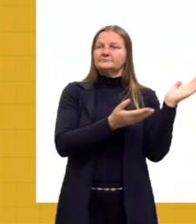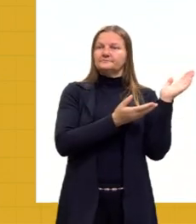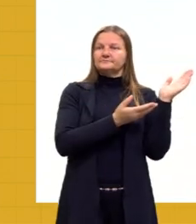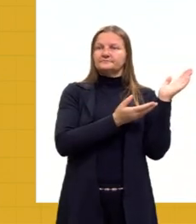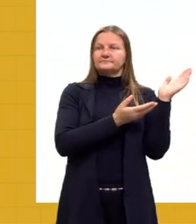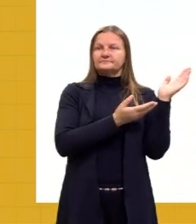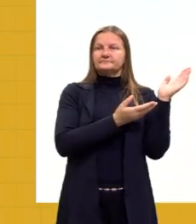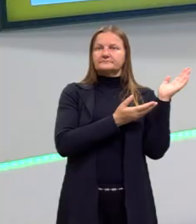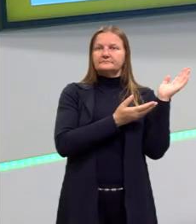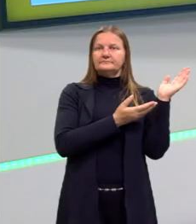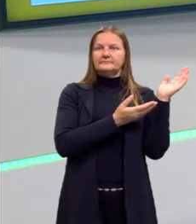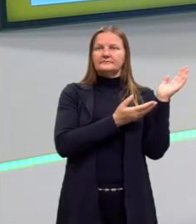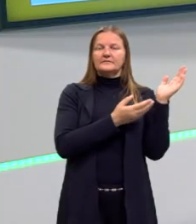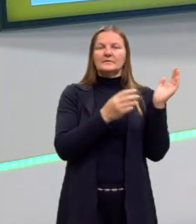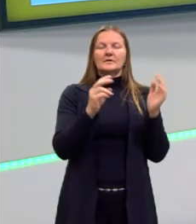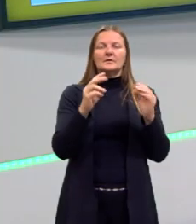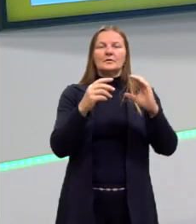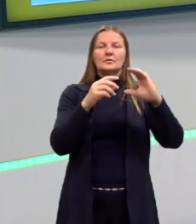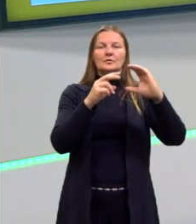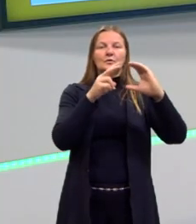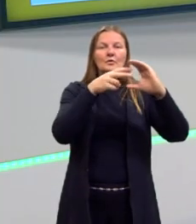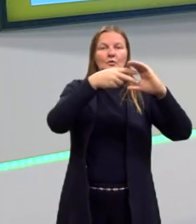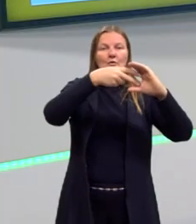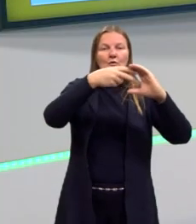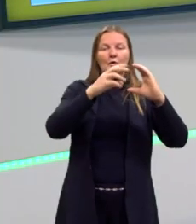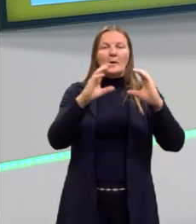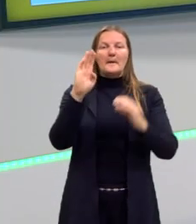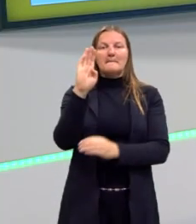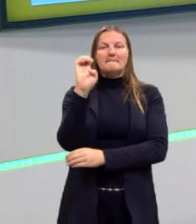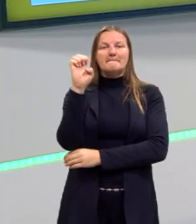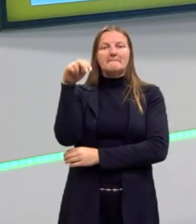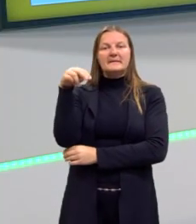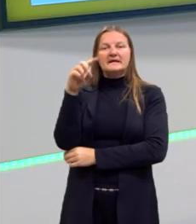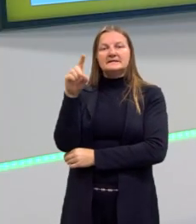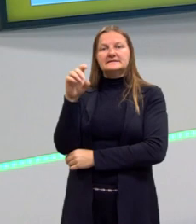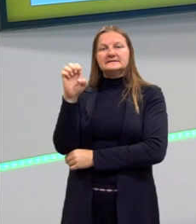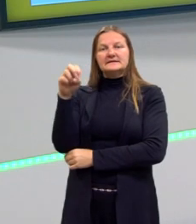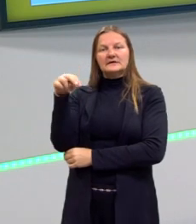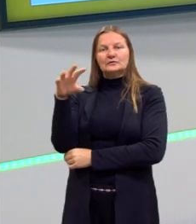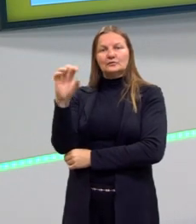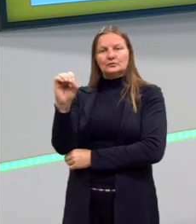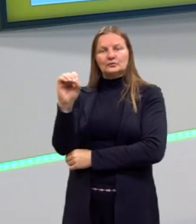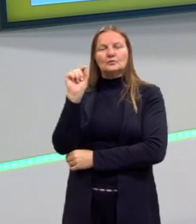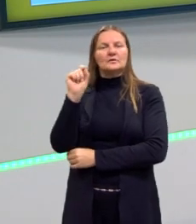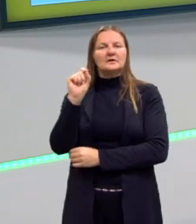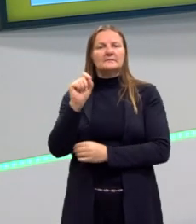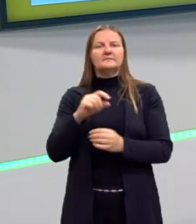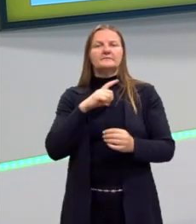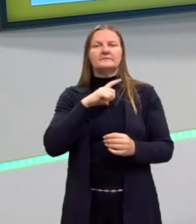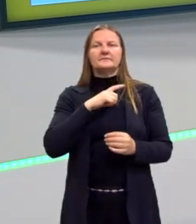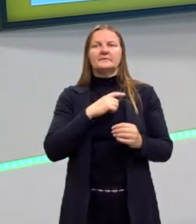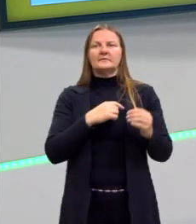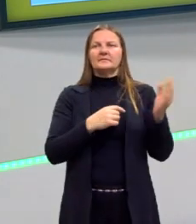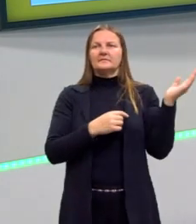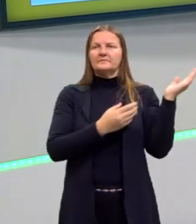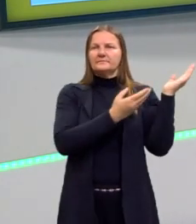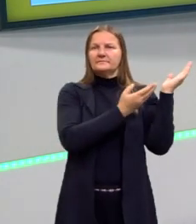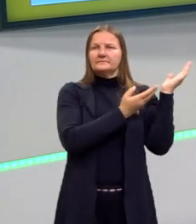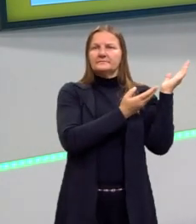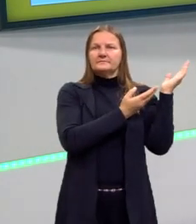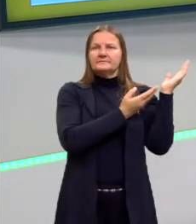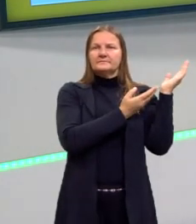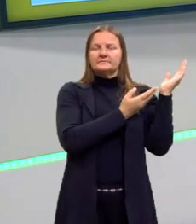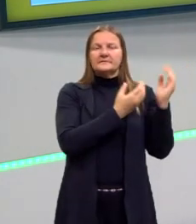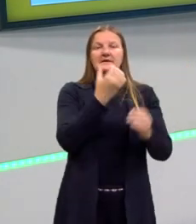dessa aromáticas elas possuem um anel benzênico benzeno que que é o benzeno é quando eu tenho